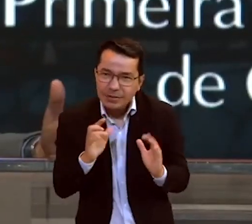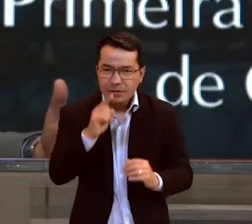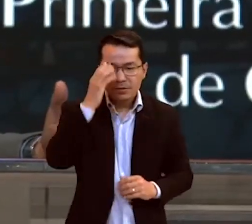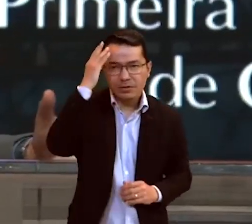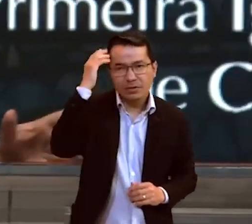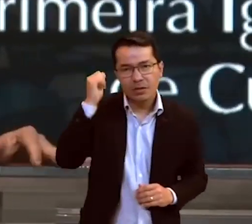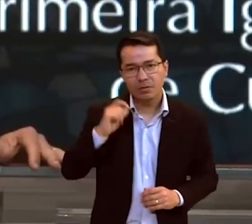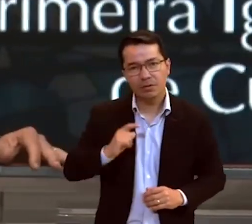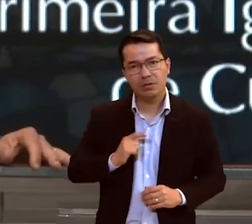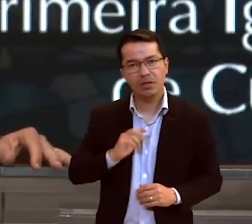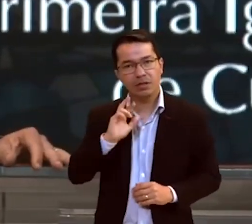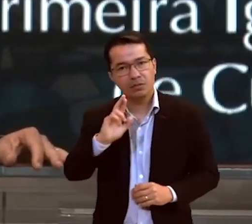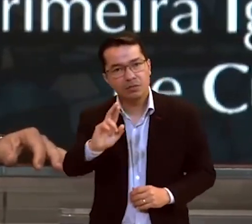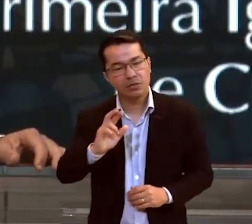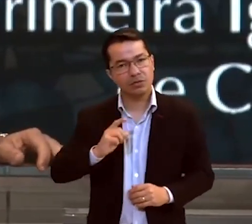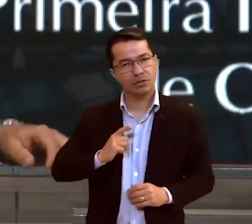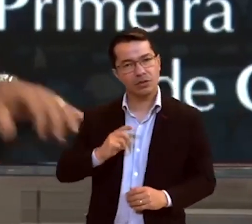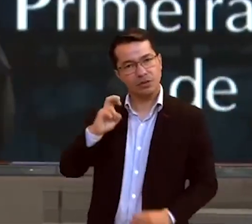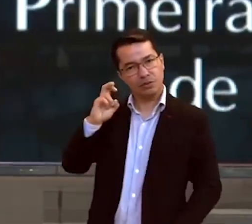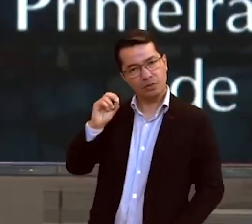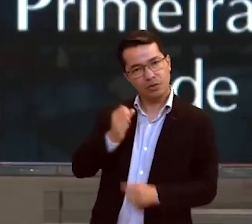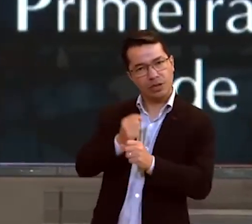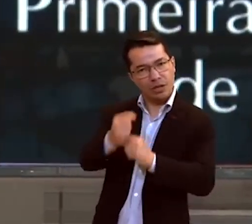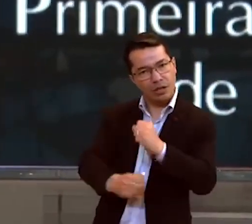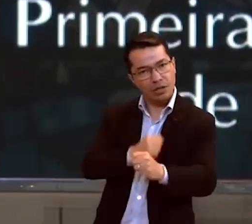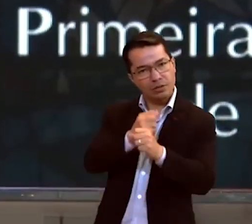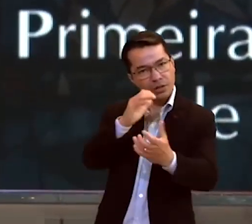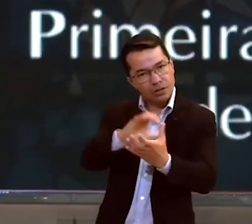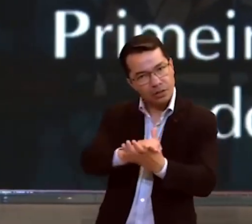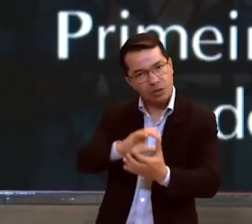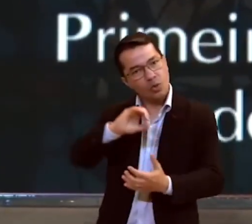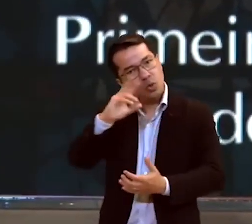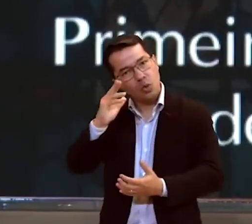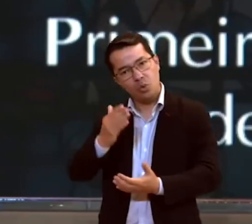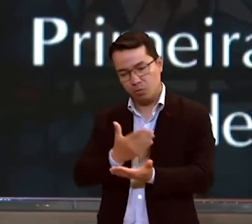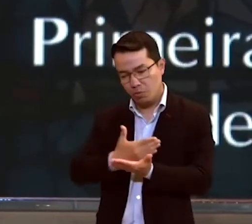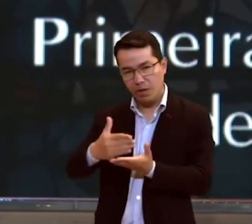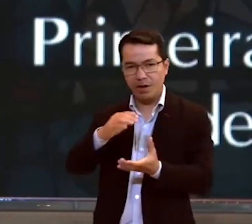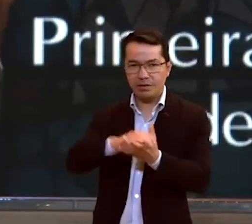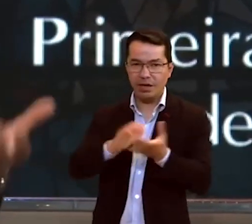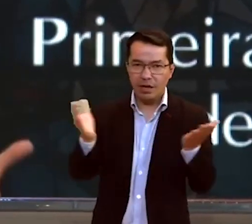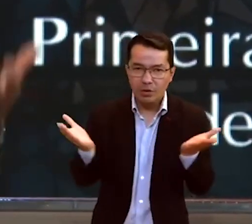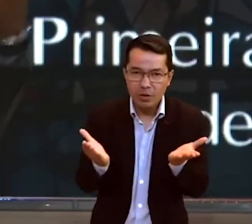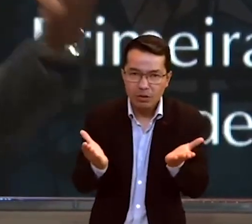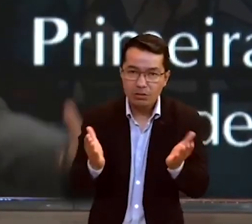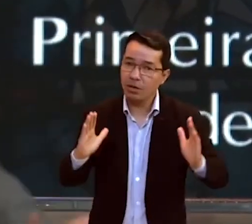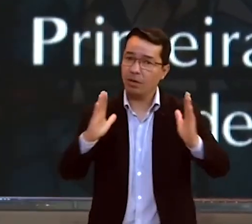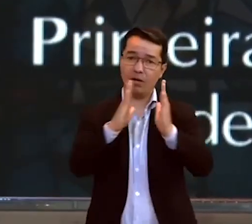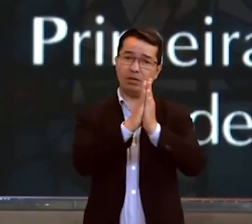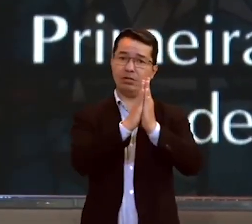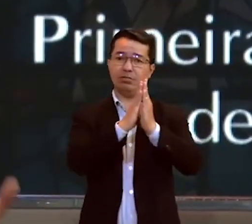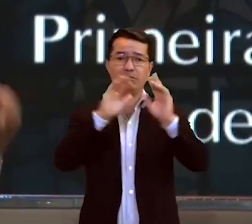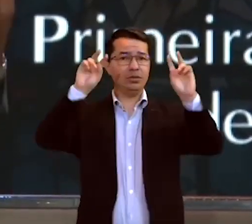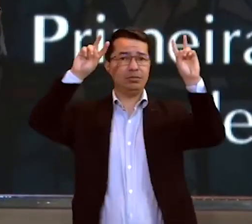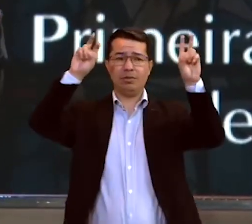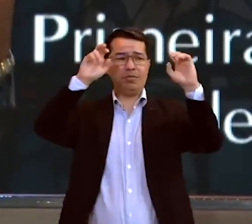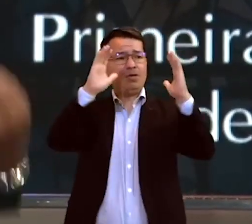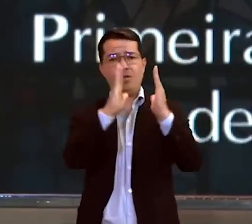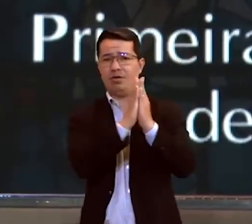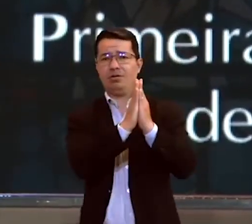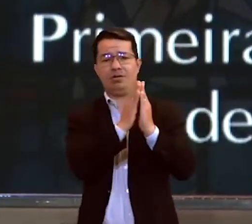anos? Oração. Porque em meio às dificuldades, independente daquilo que nós estamos vivendo, Tiago vai nos lembrar